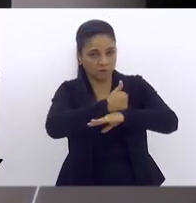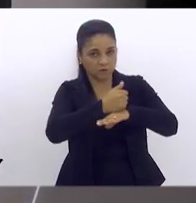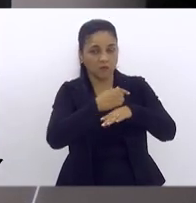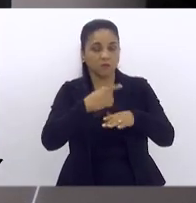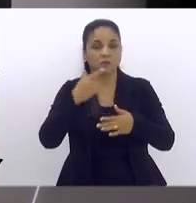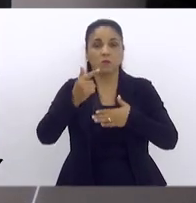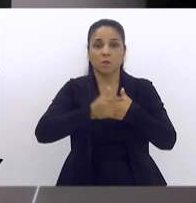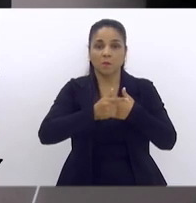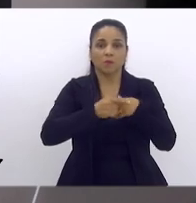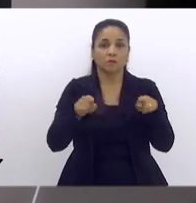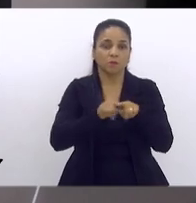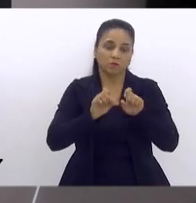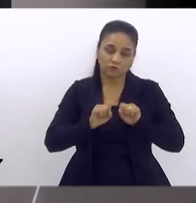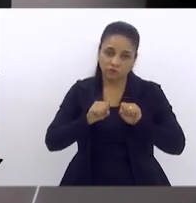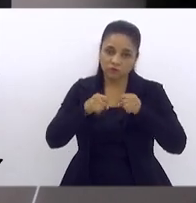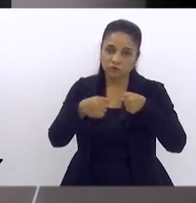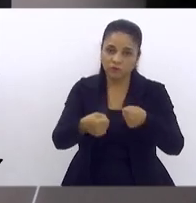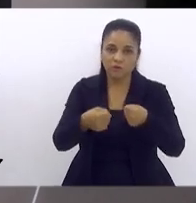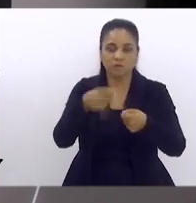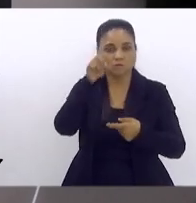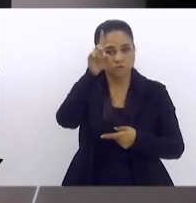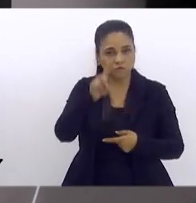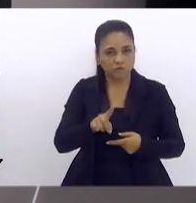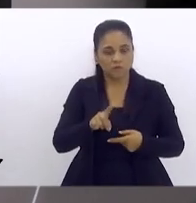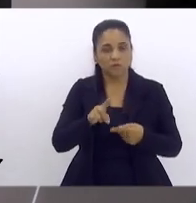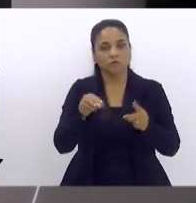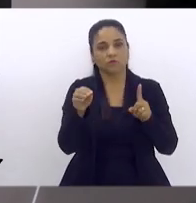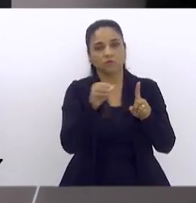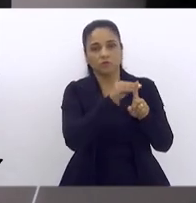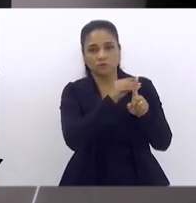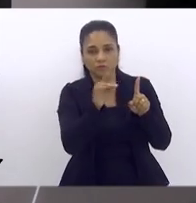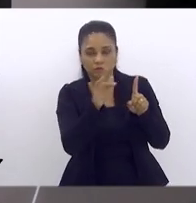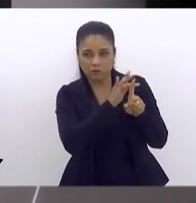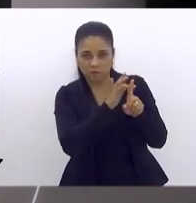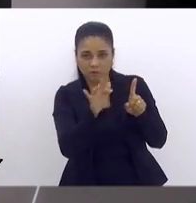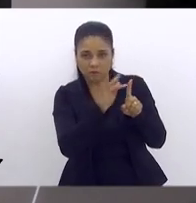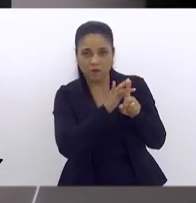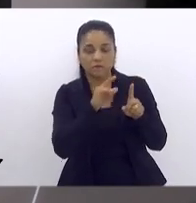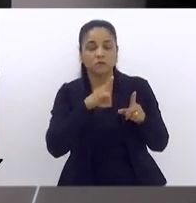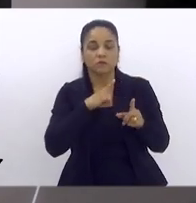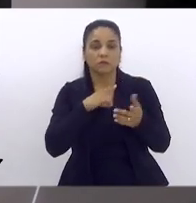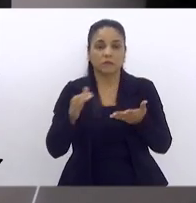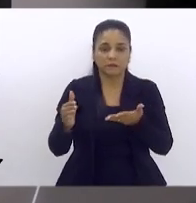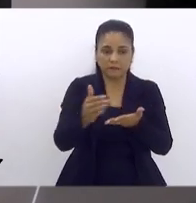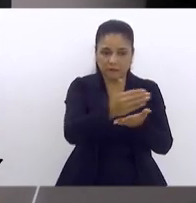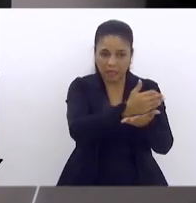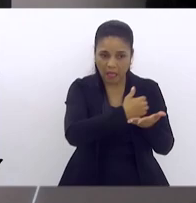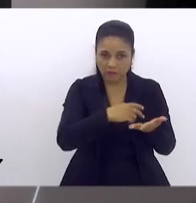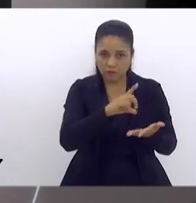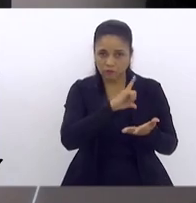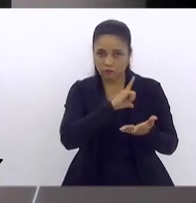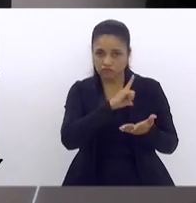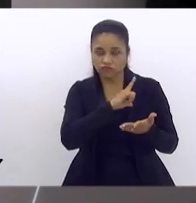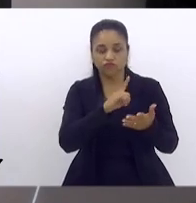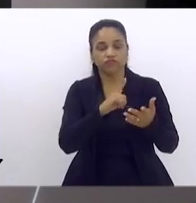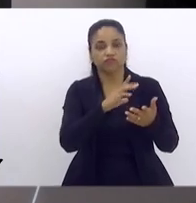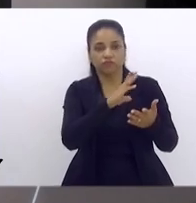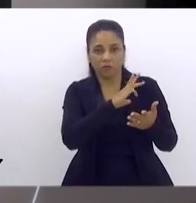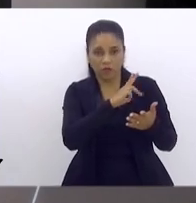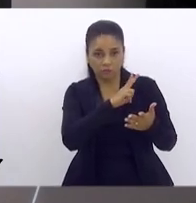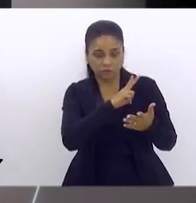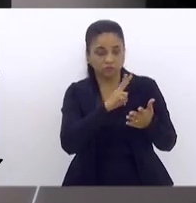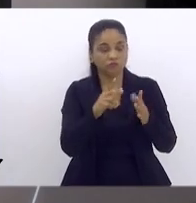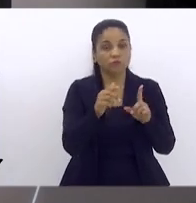direitos dos vulneráveis né então é aqueles que possuem dados estão sendo é vítimas né do uso indiscriminado